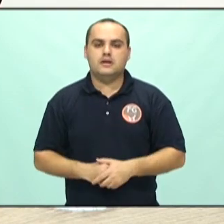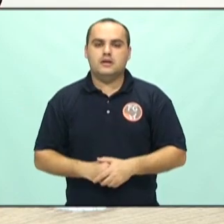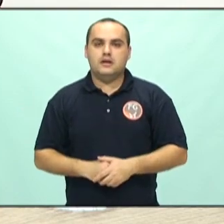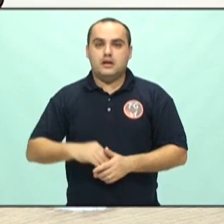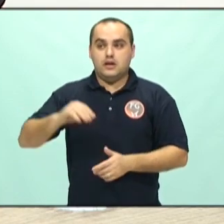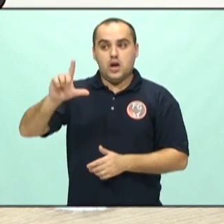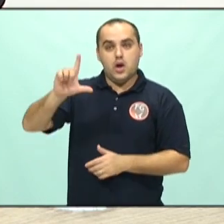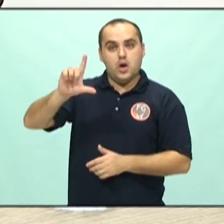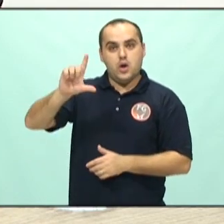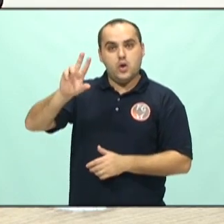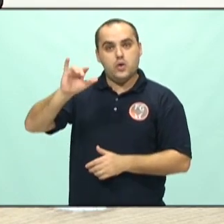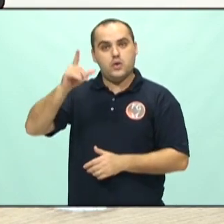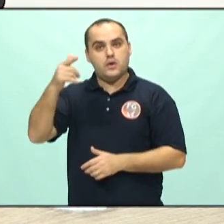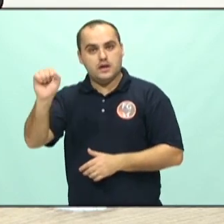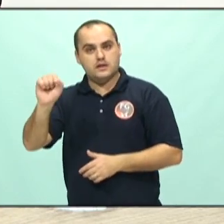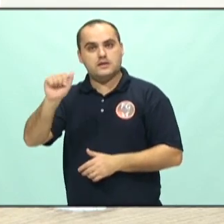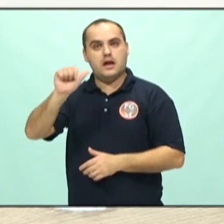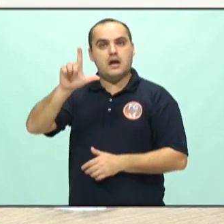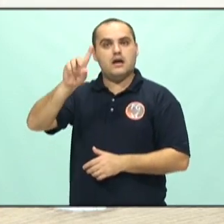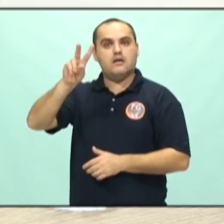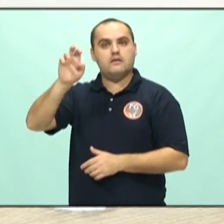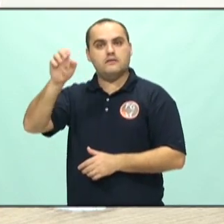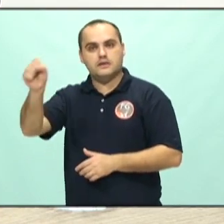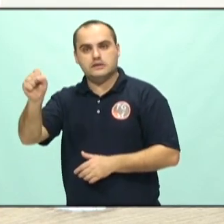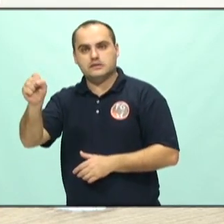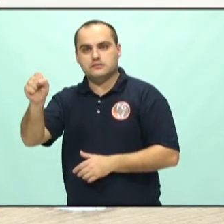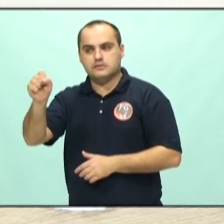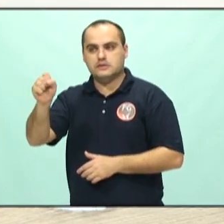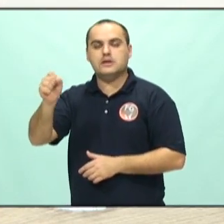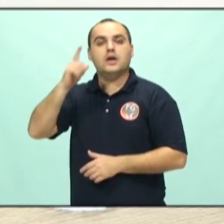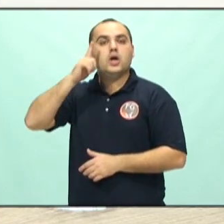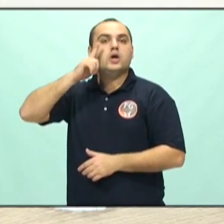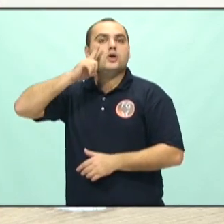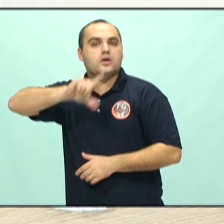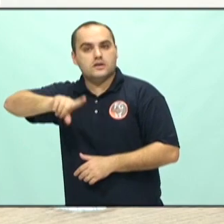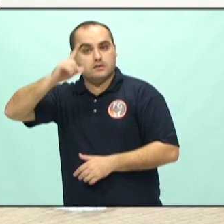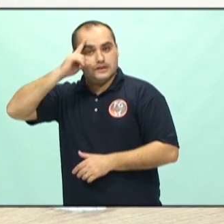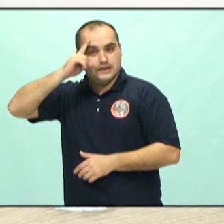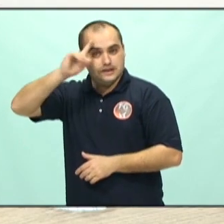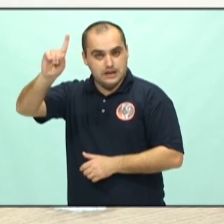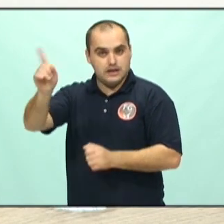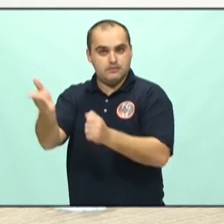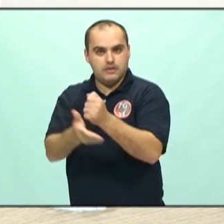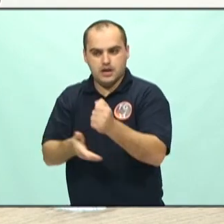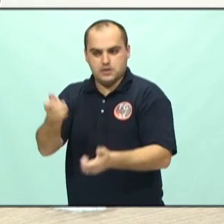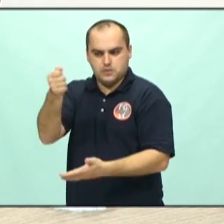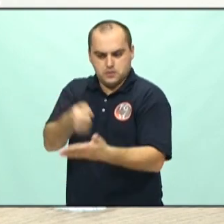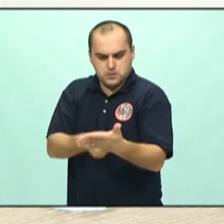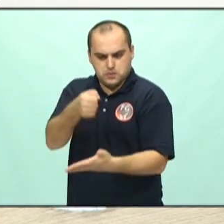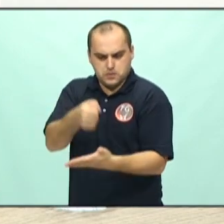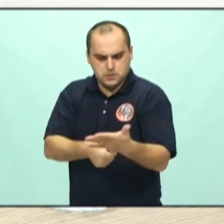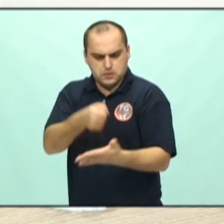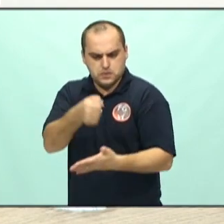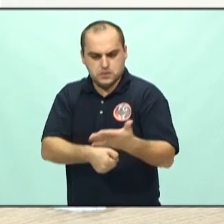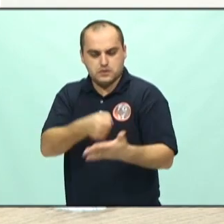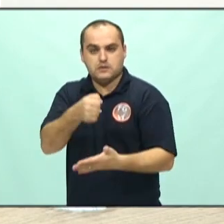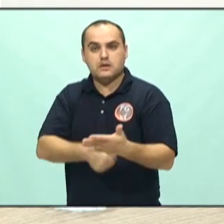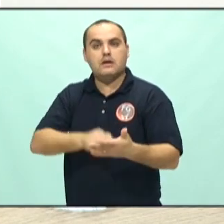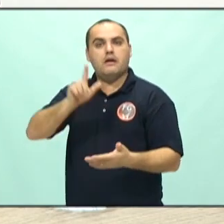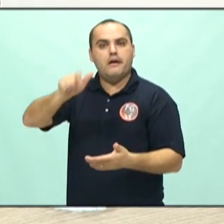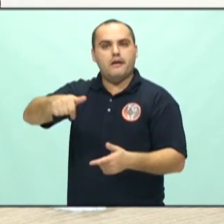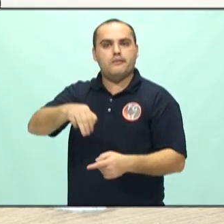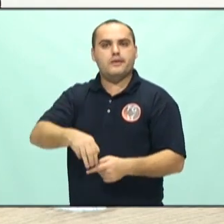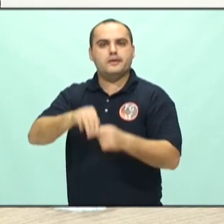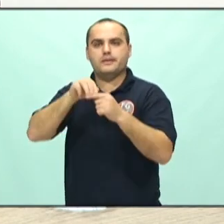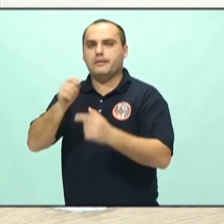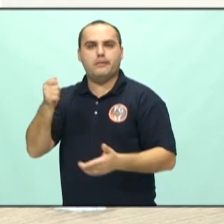Luiz Alves, né? Algo que não se tinha no município, que conquistamos isso através da nossa luta, que também era um município que